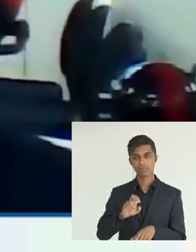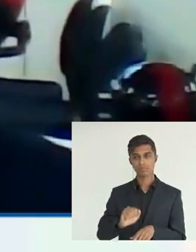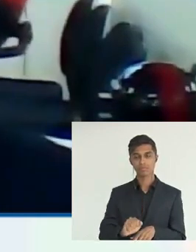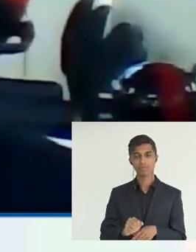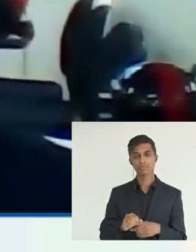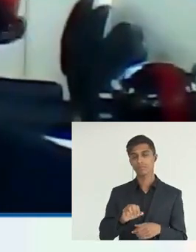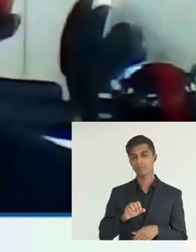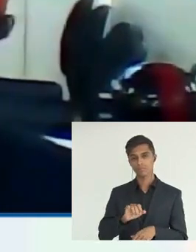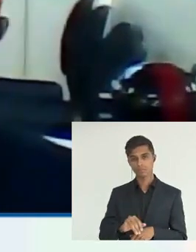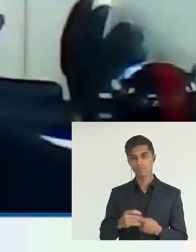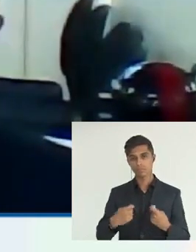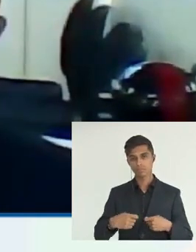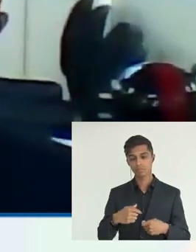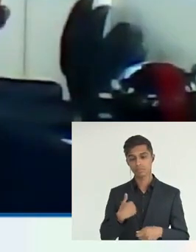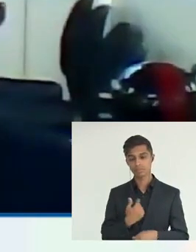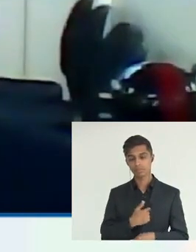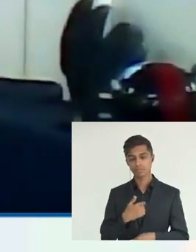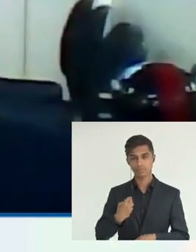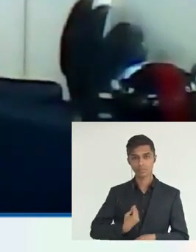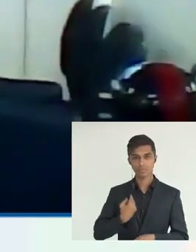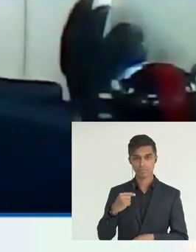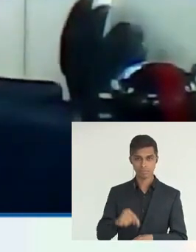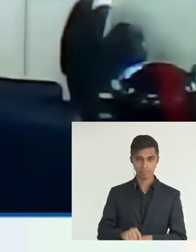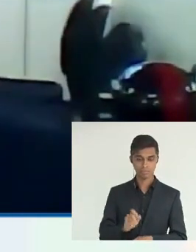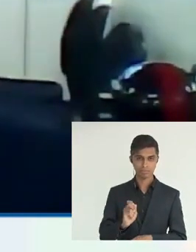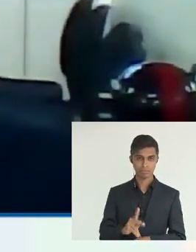vocês precisarem, a gente tá aí.